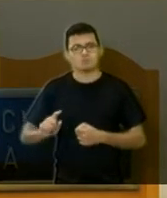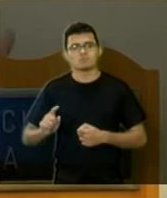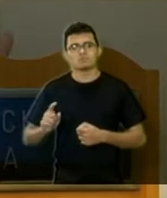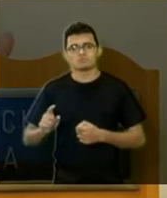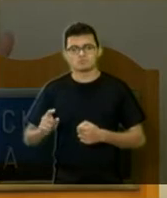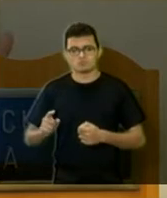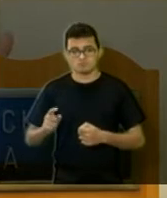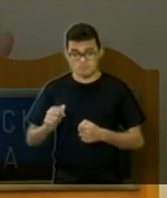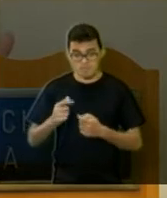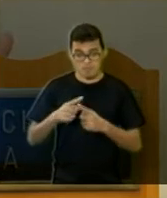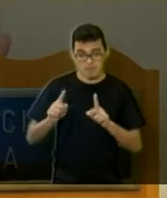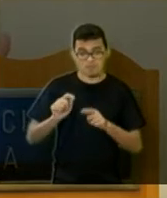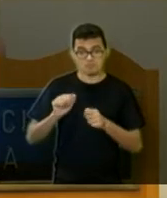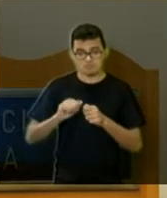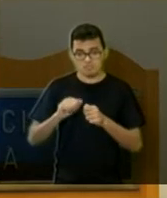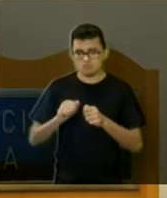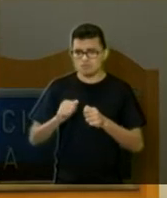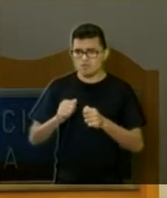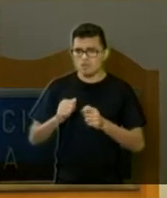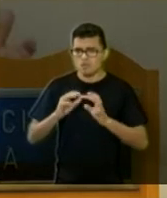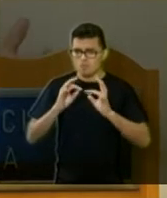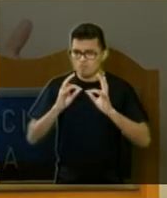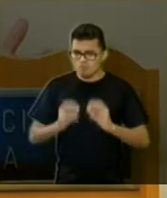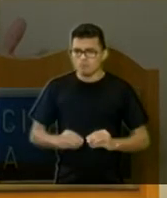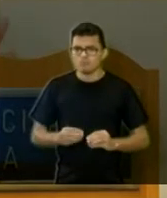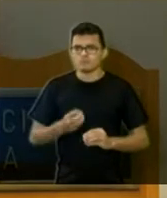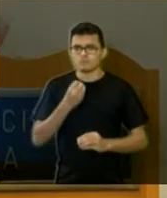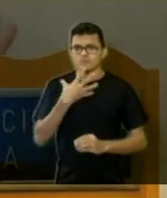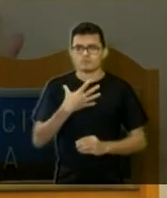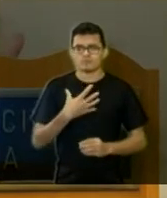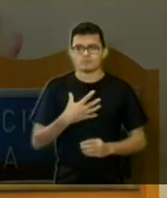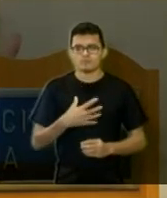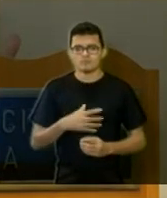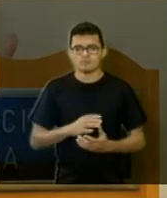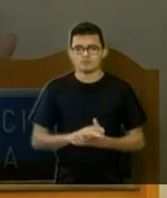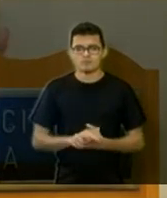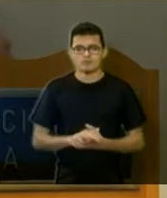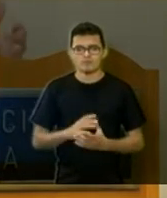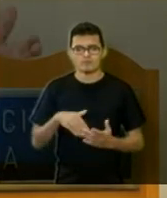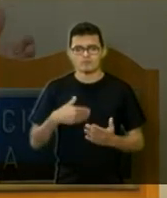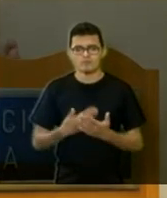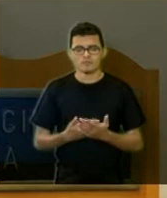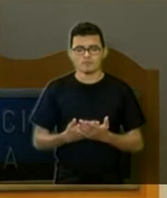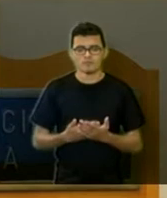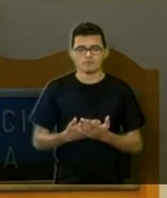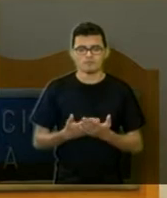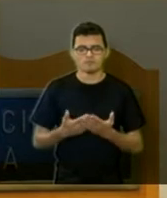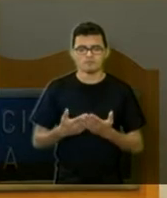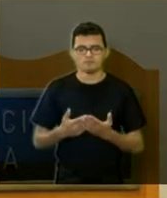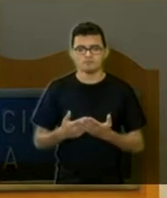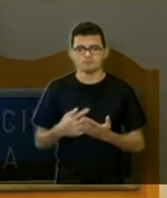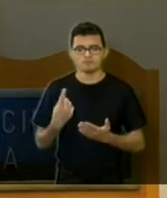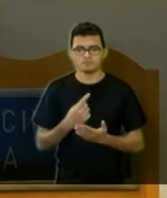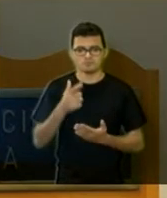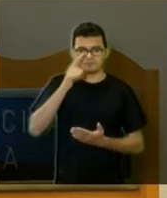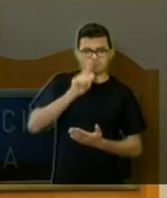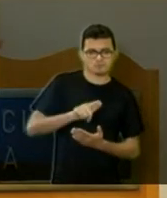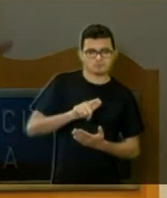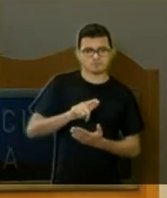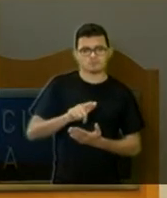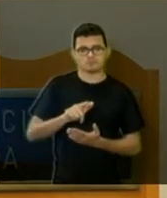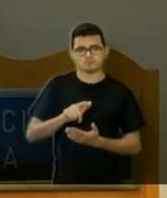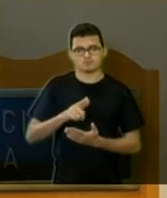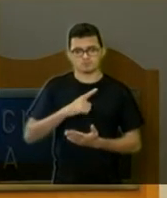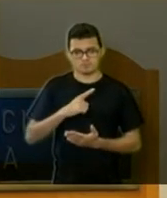fazer bem feito. E até onde a gente conseguiu isso, foi assim que foi